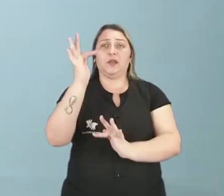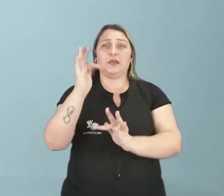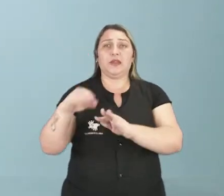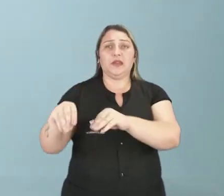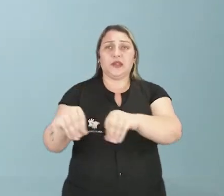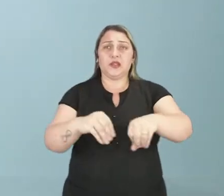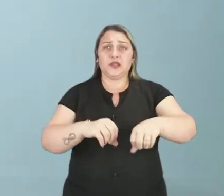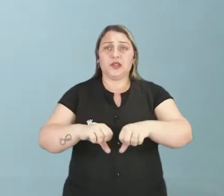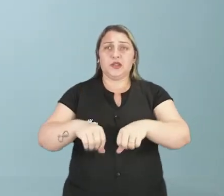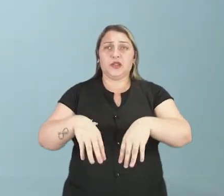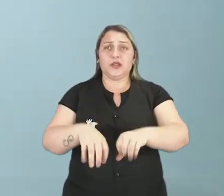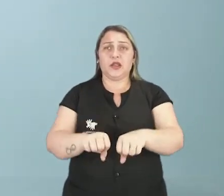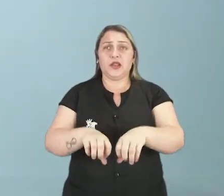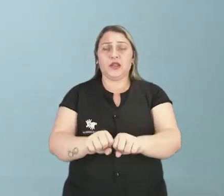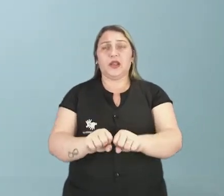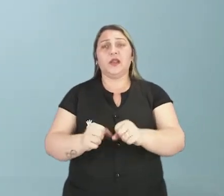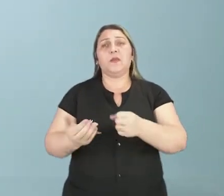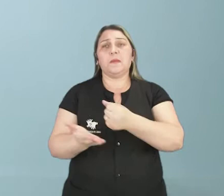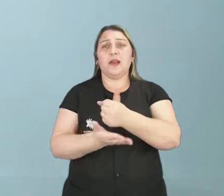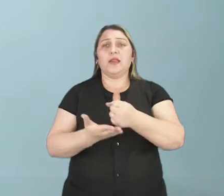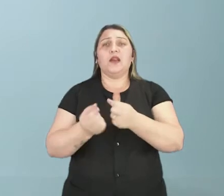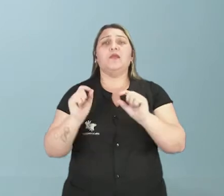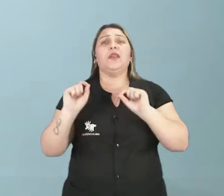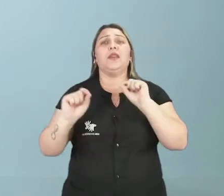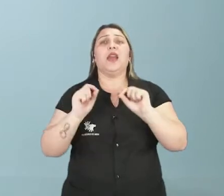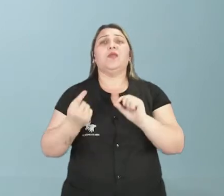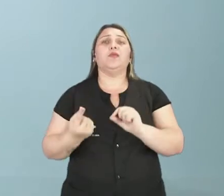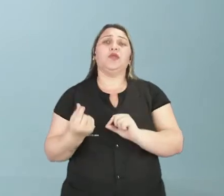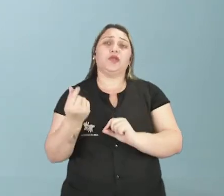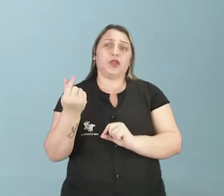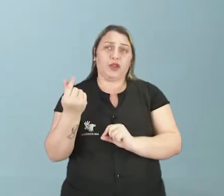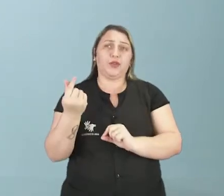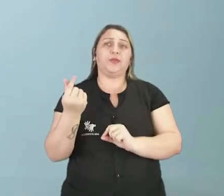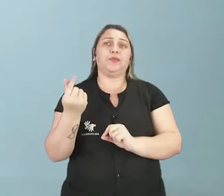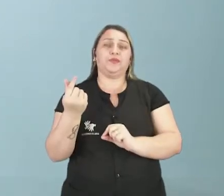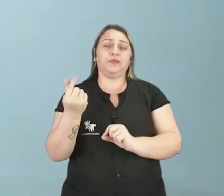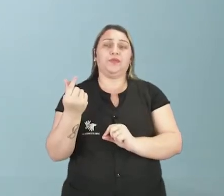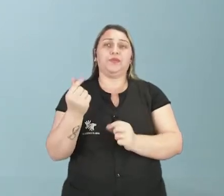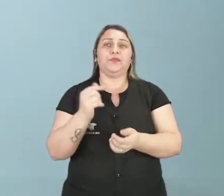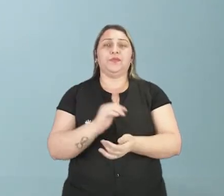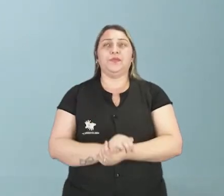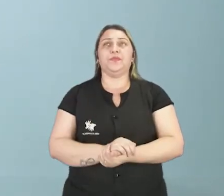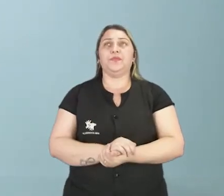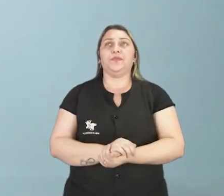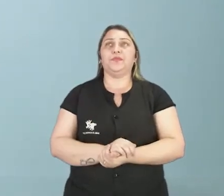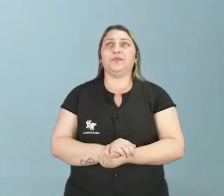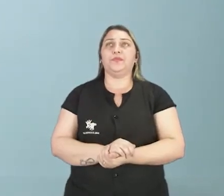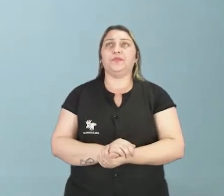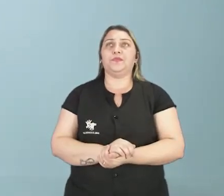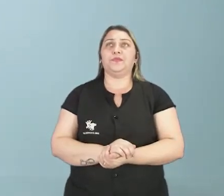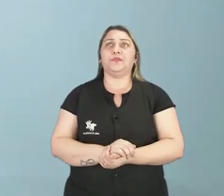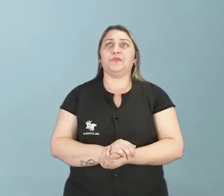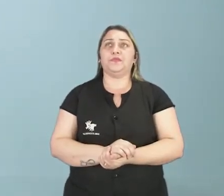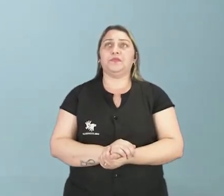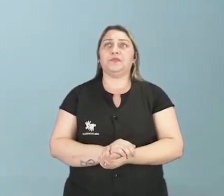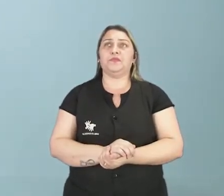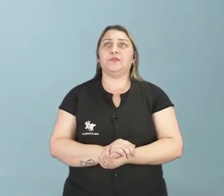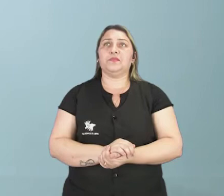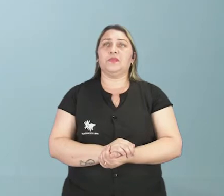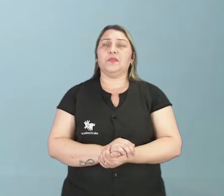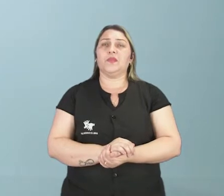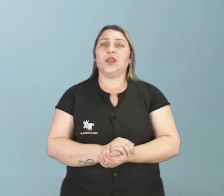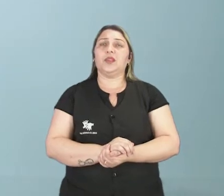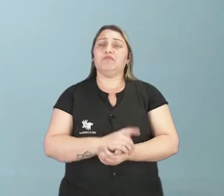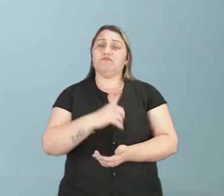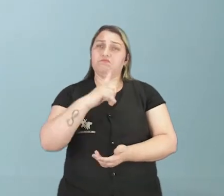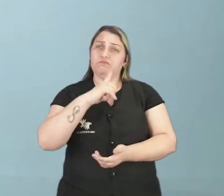terras, eles se baseavam muito no dinheiro. Era uma espécie de poder que